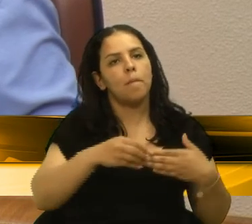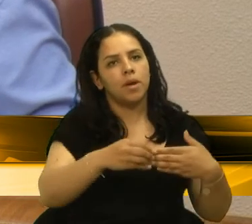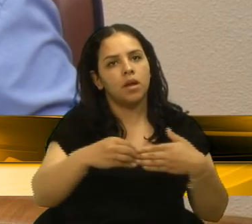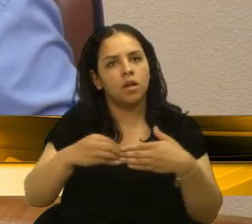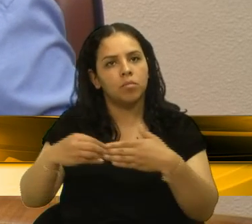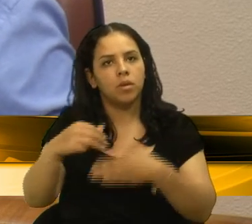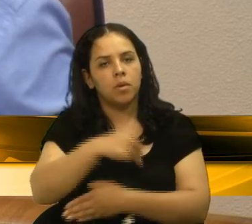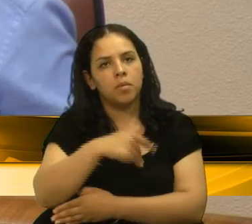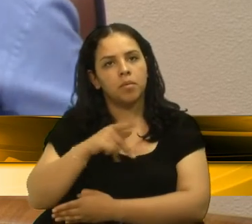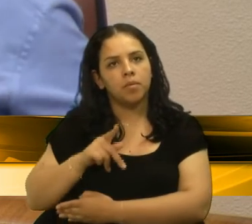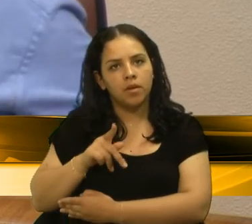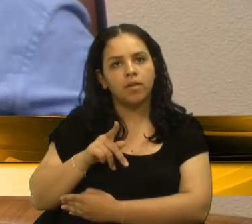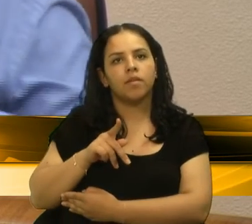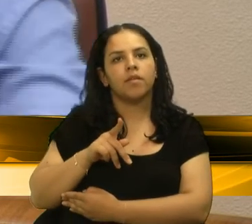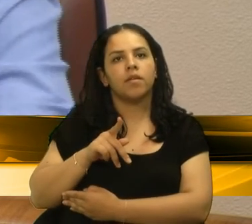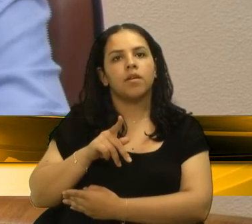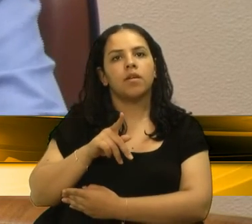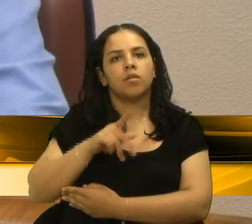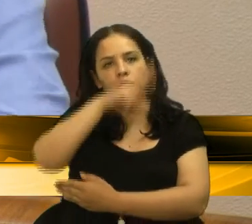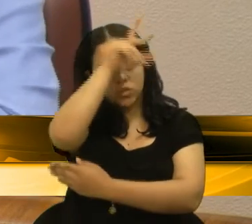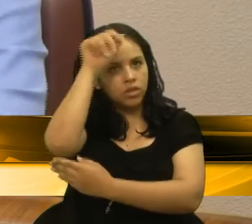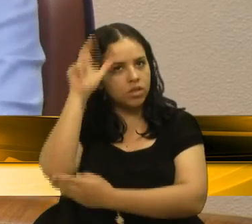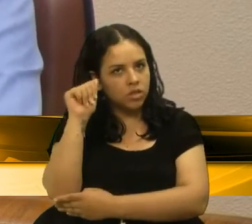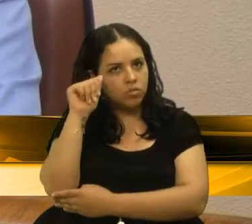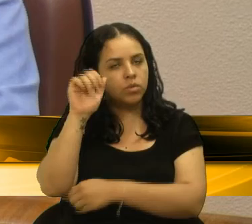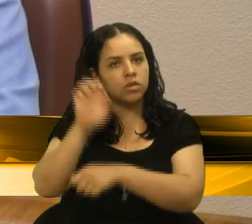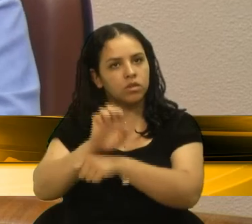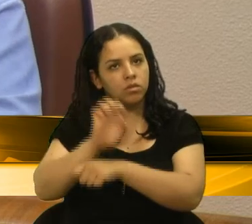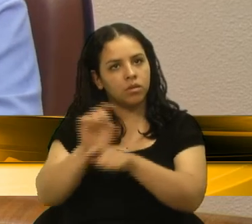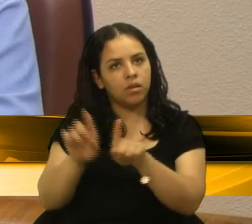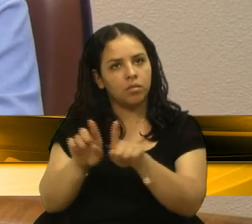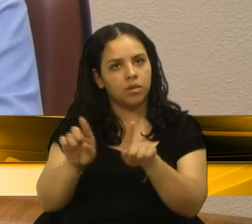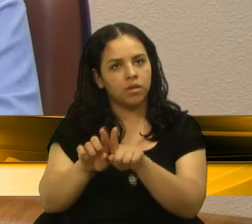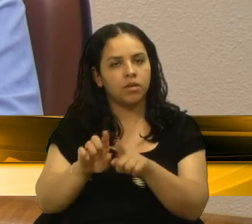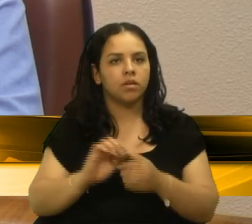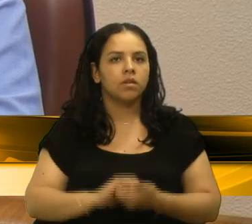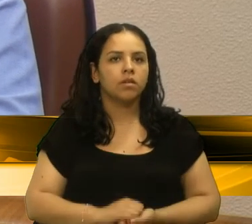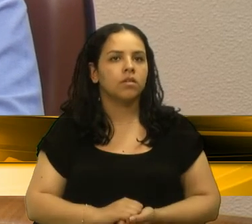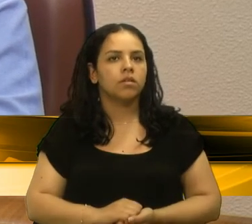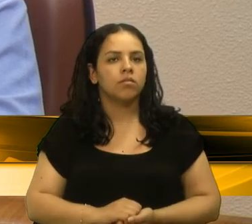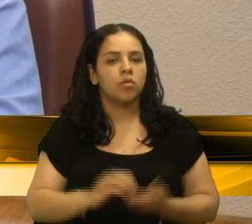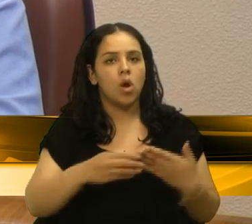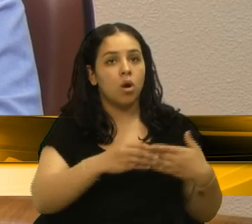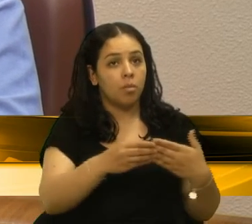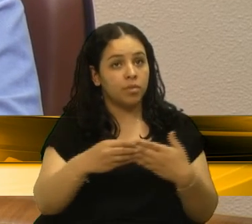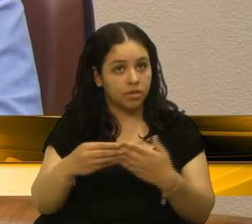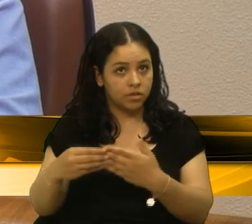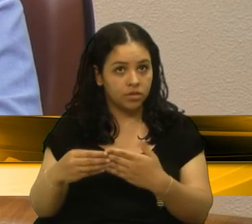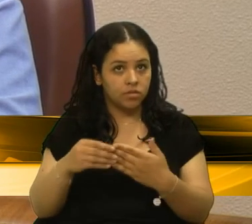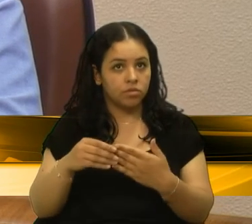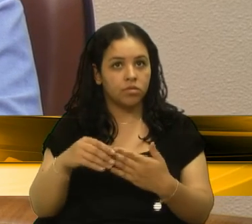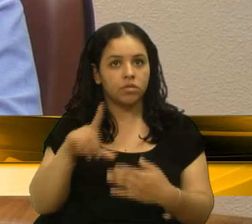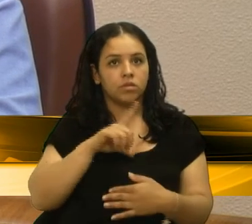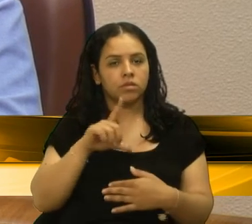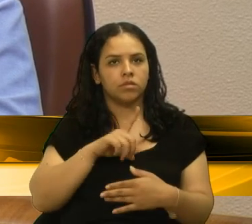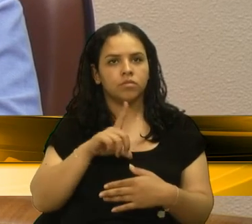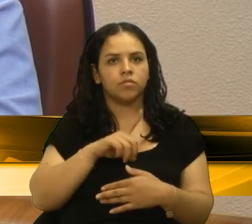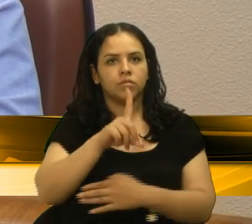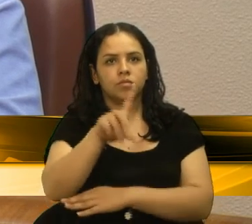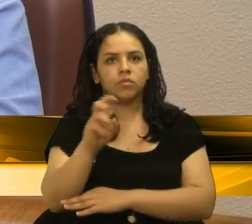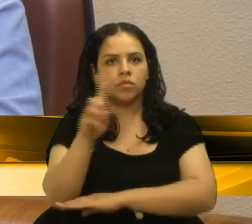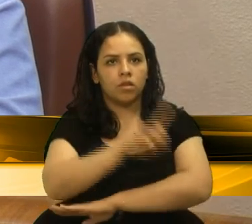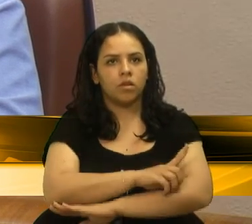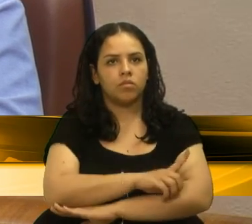Ministério Público Federal e Estadual. Senhor Júlio César Freitas, foi acompanhado, além desses relatórios quinzenais, toda e qualquer informação que as